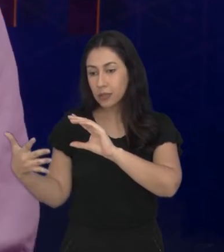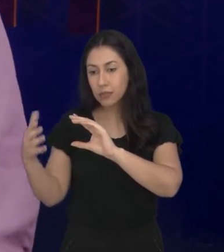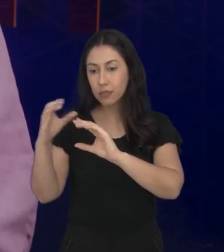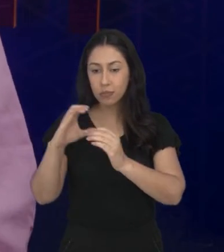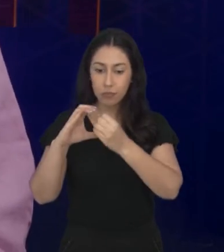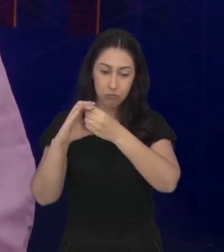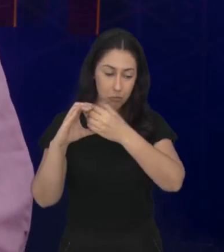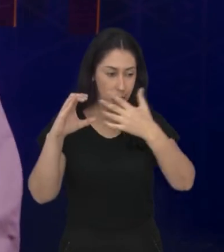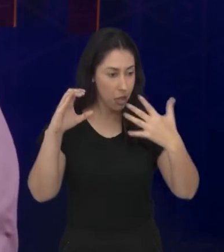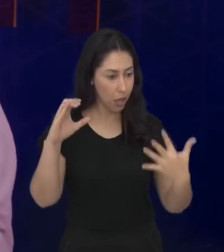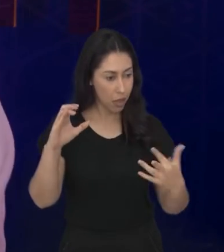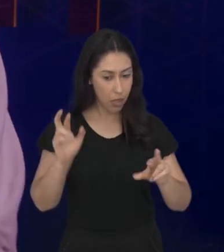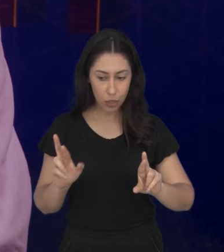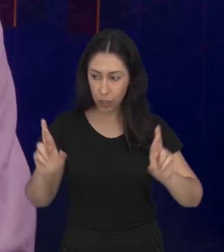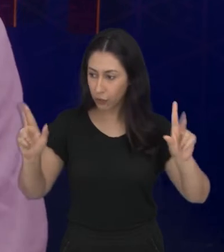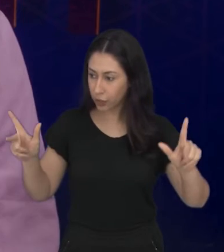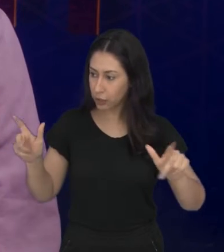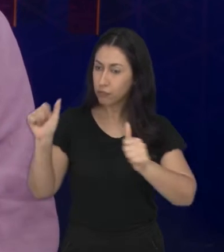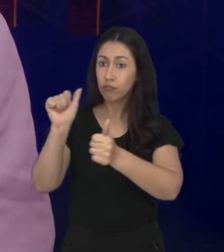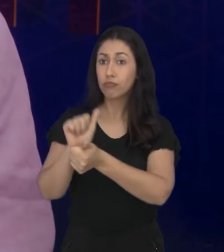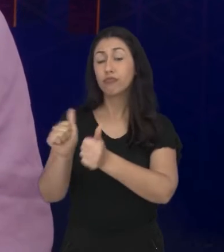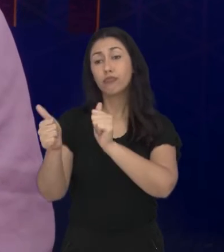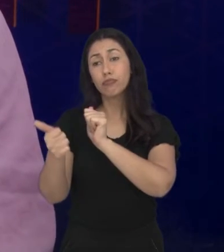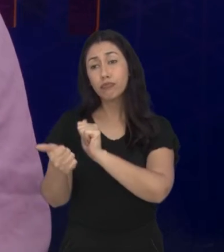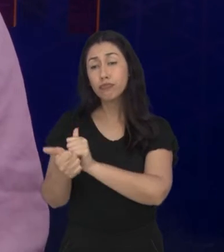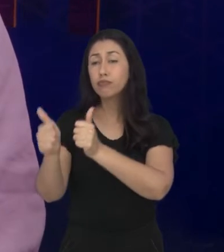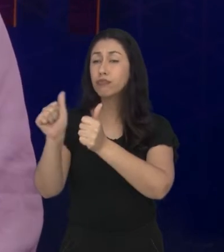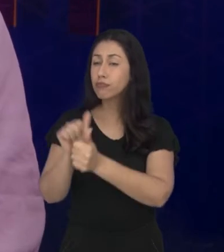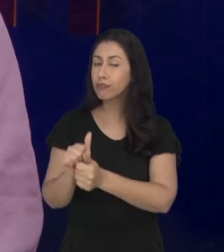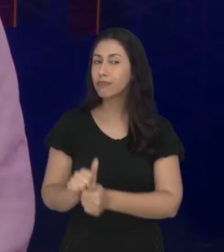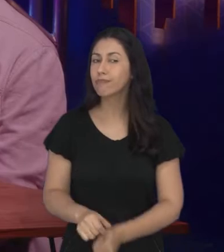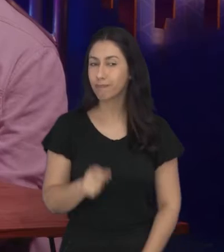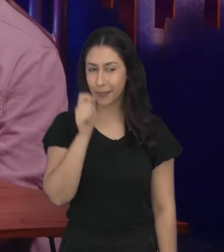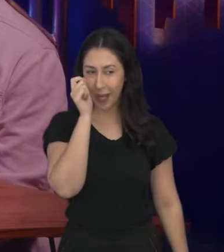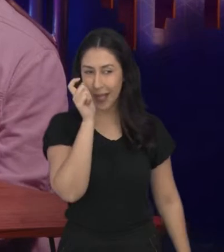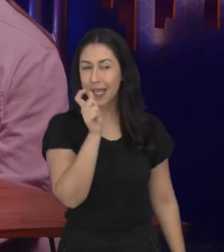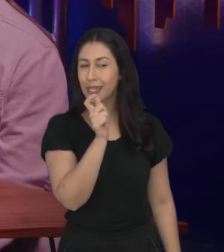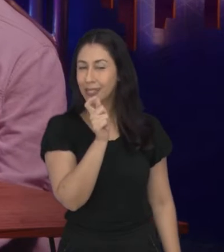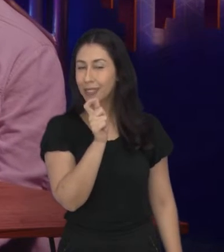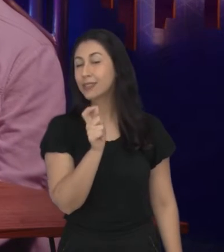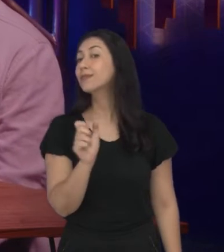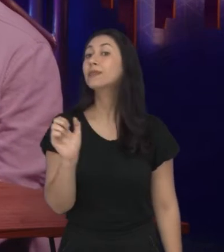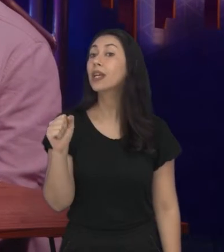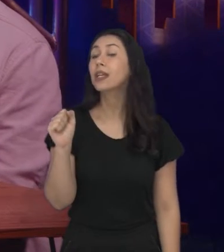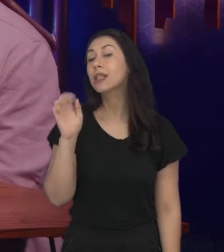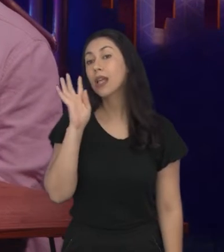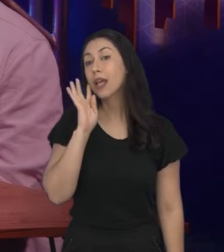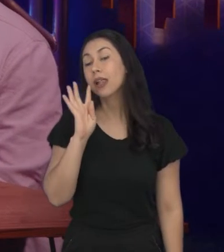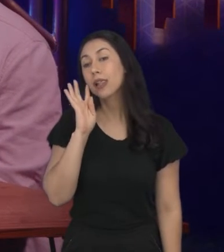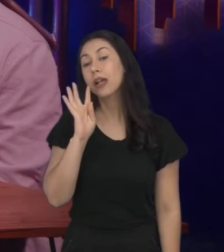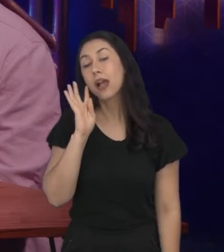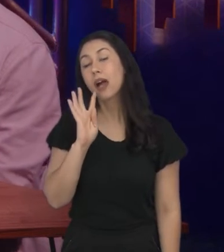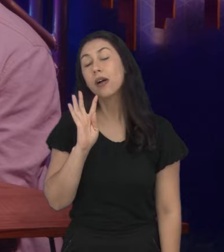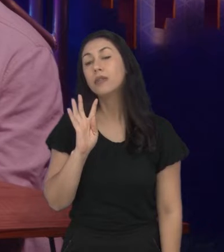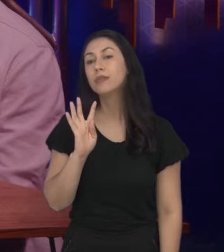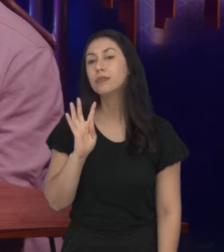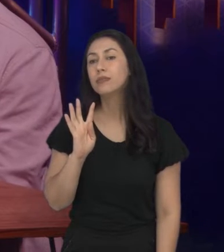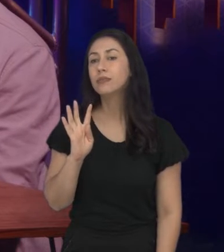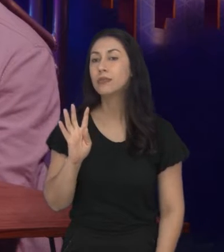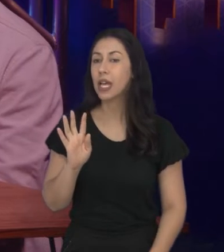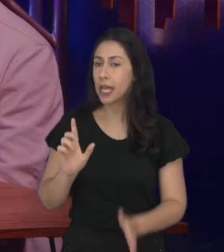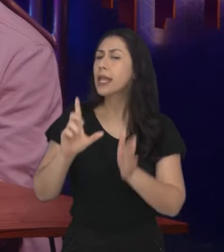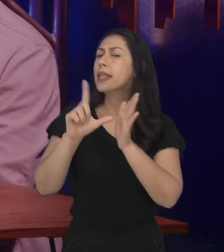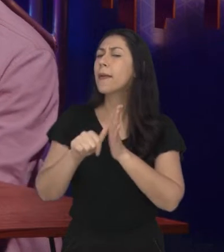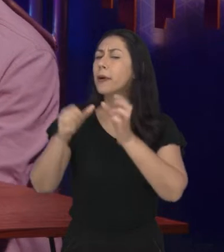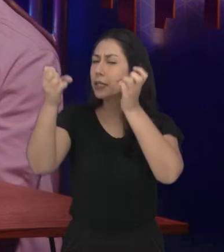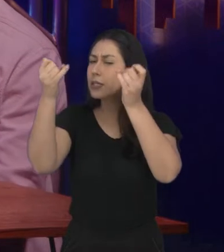aí desses grupos de pessoas, né? Isso é bem interessante. Isso é muito legal. Então a gente não precisa ir longe. Daqui a pouco